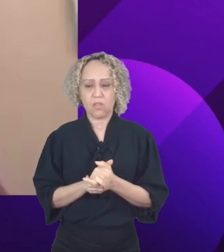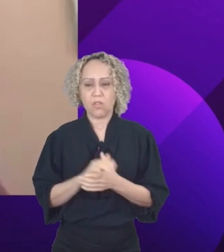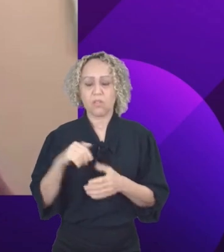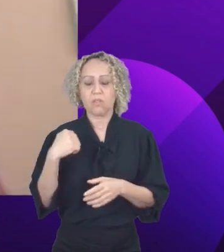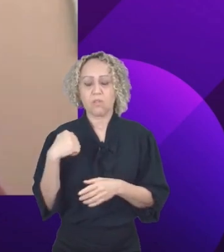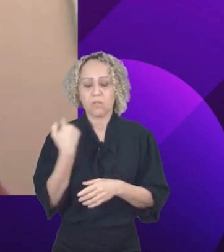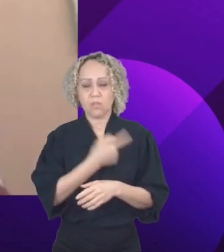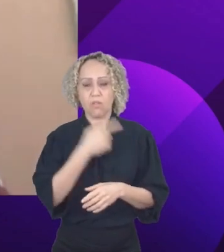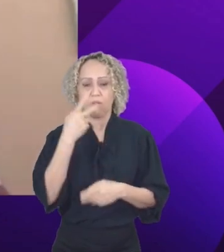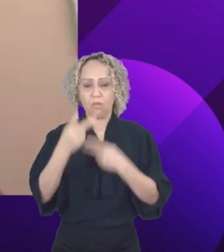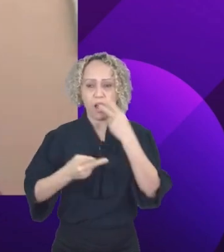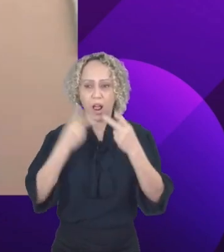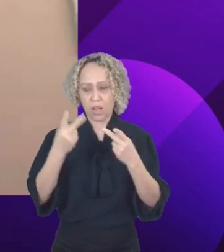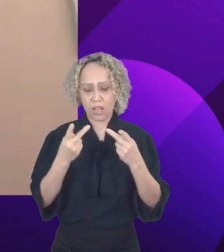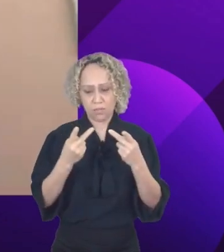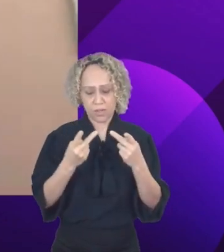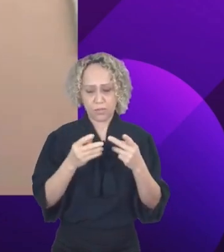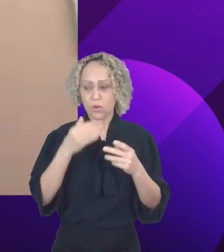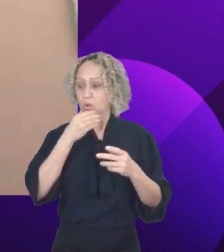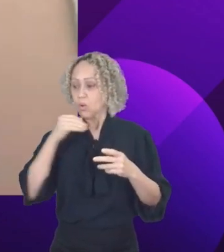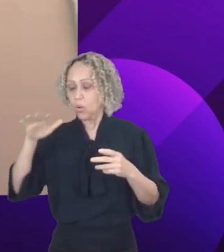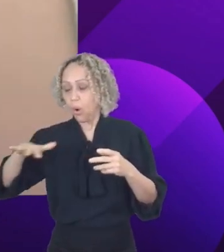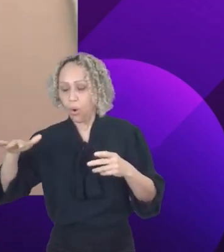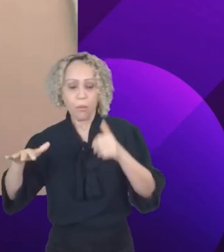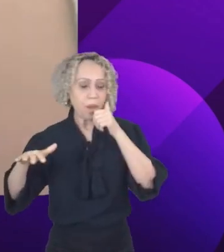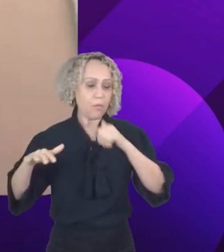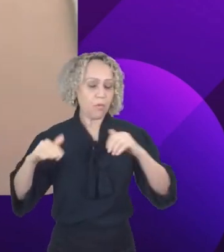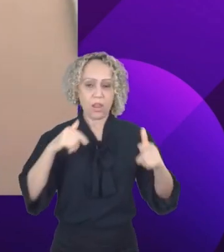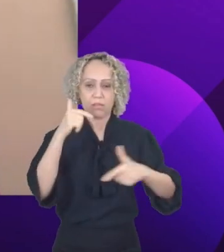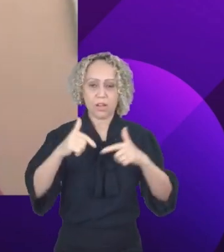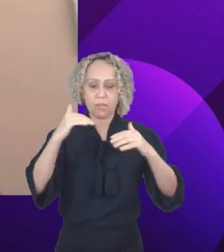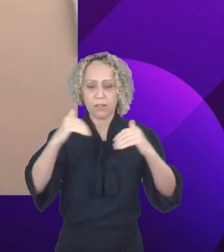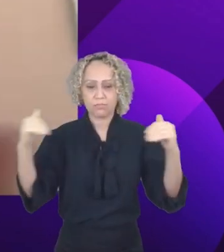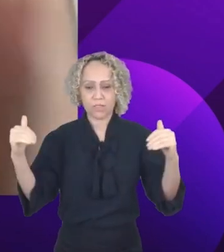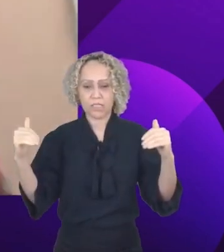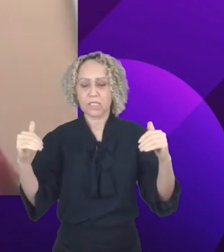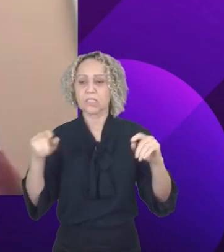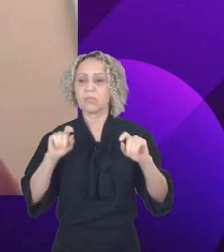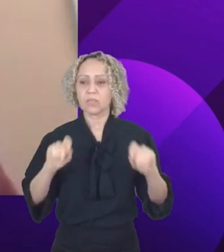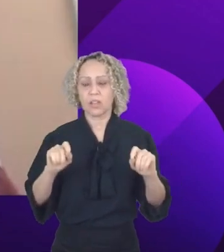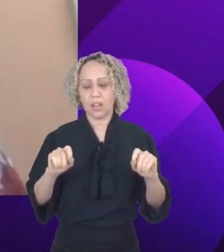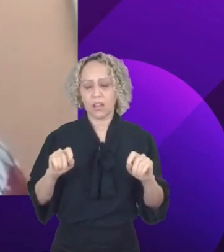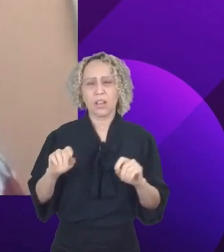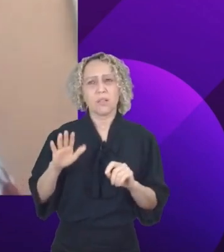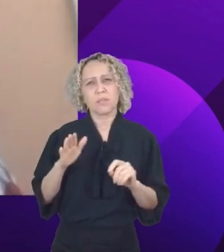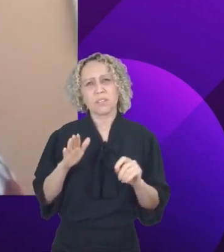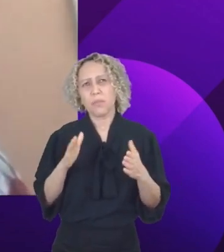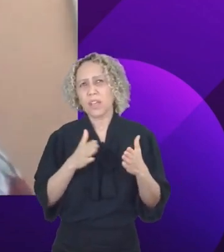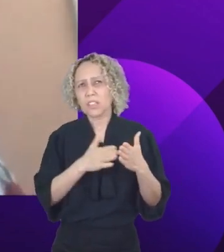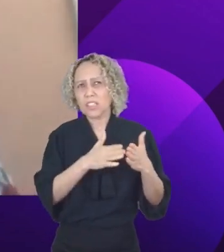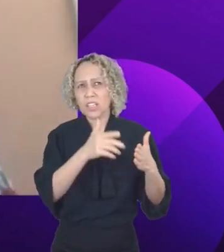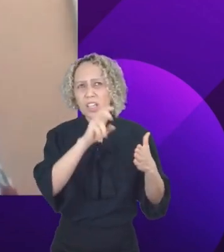dessa divisão, né, sexual do trabalho, a partir desses últimos 50 anos, onde